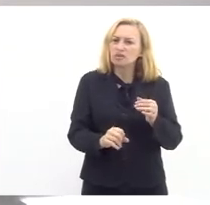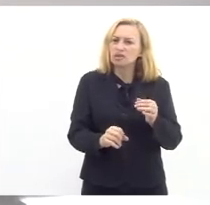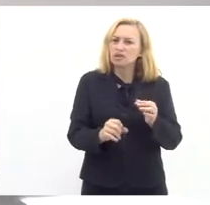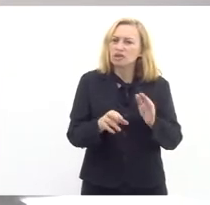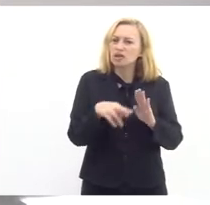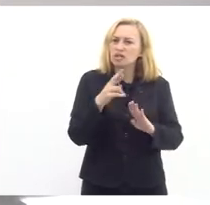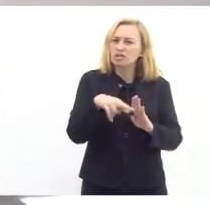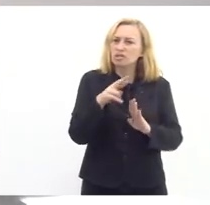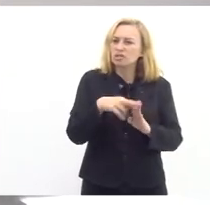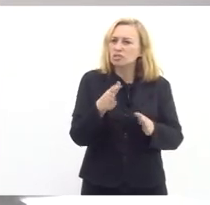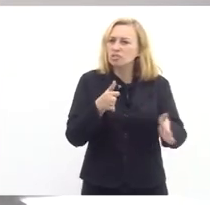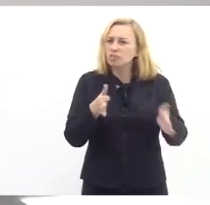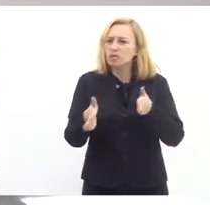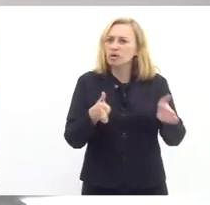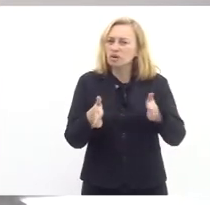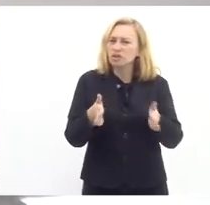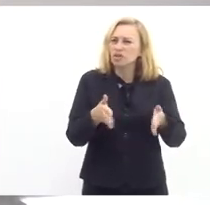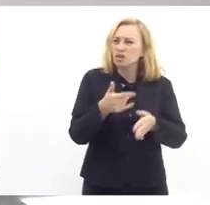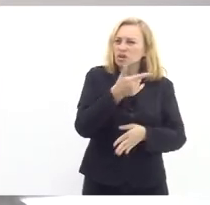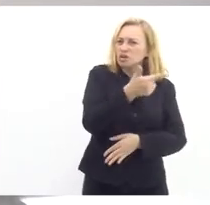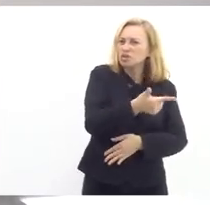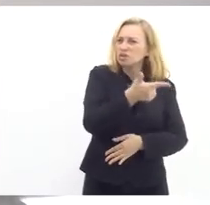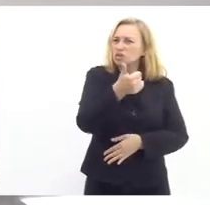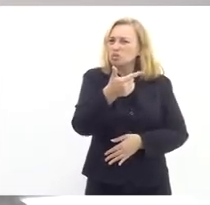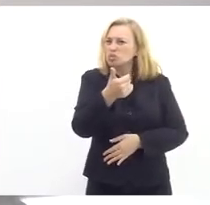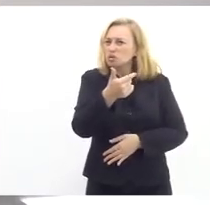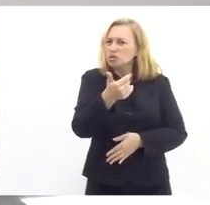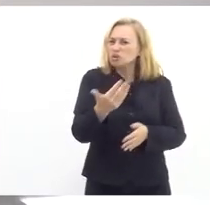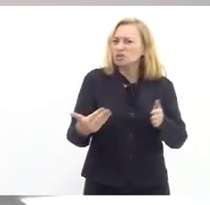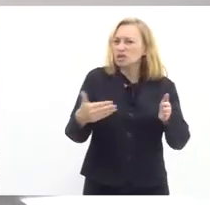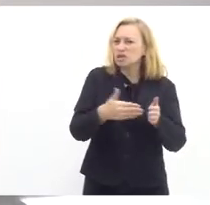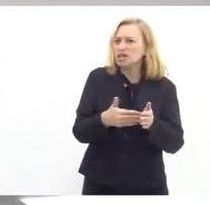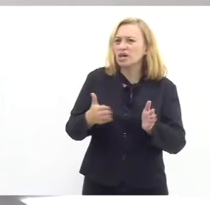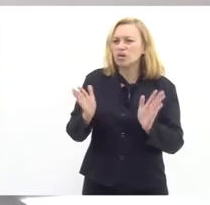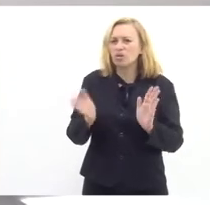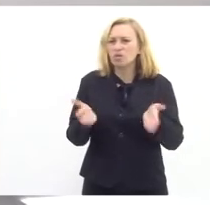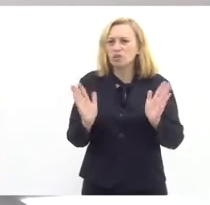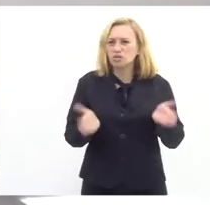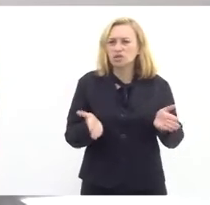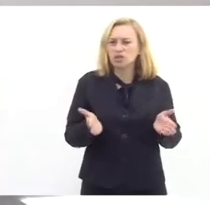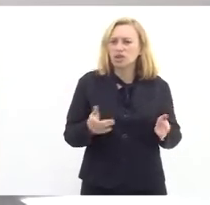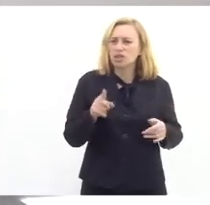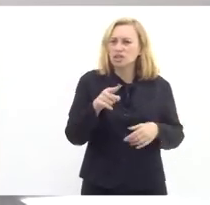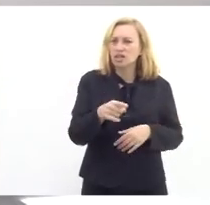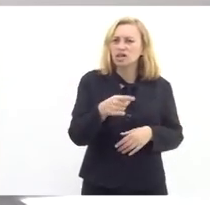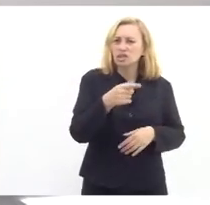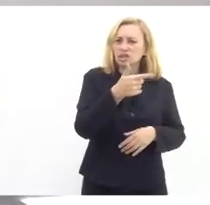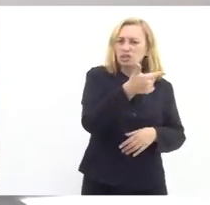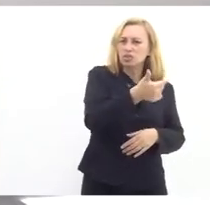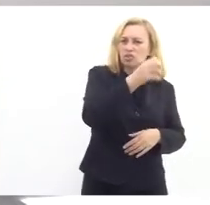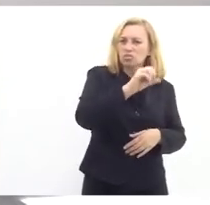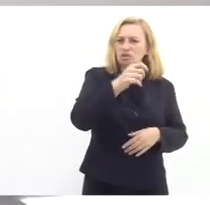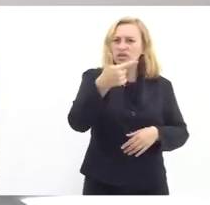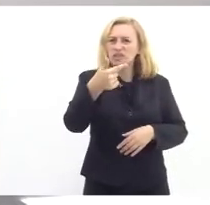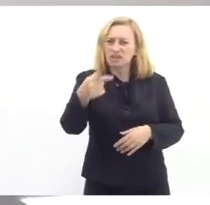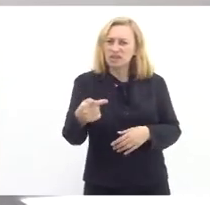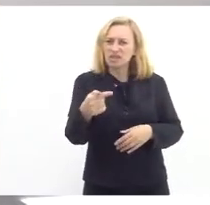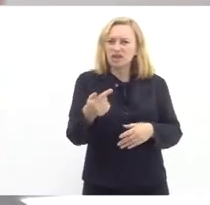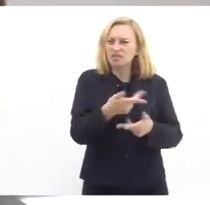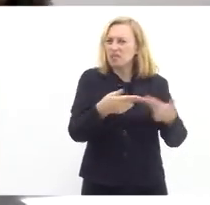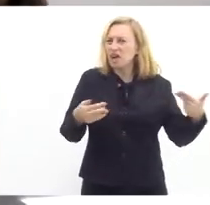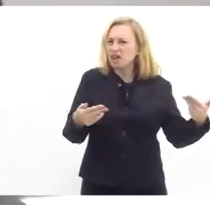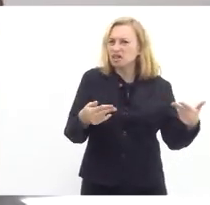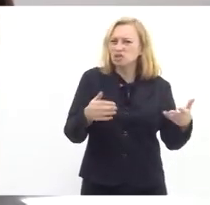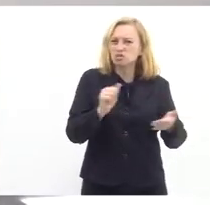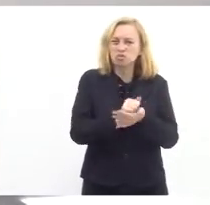período de 2012 para cá. Aí essa multa de 2017, várias multas de 2017, que não tem nada a